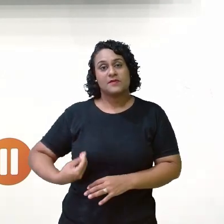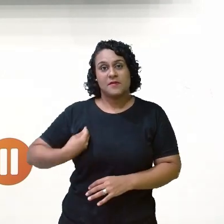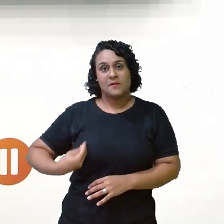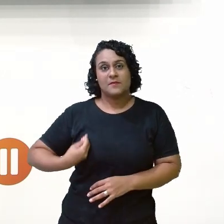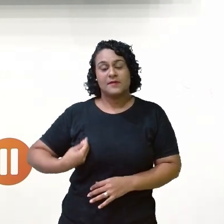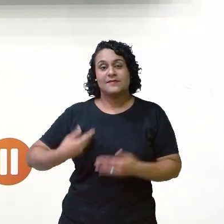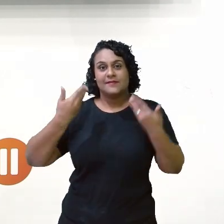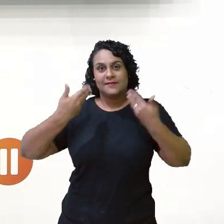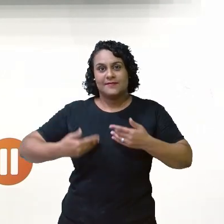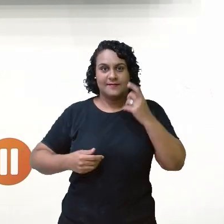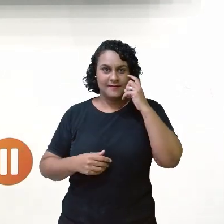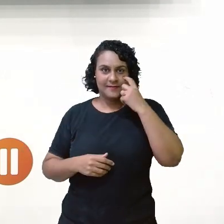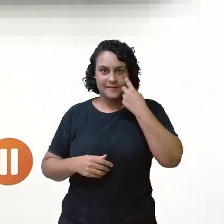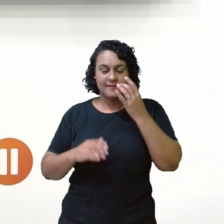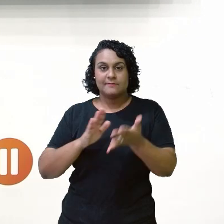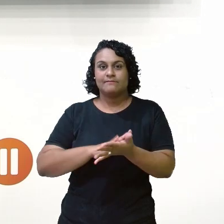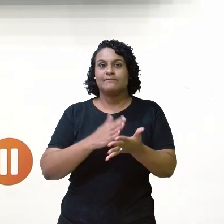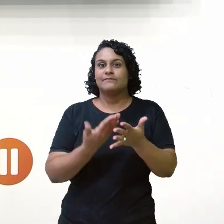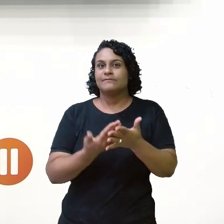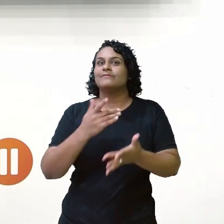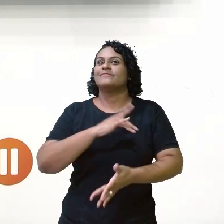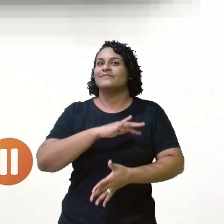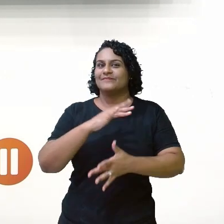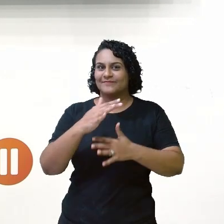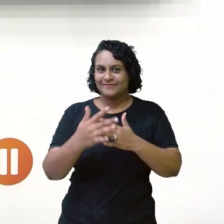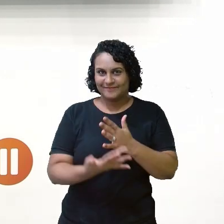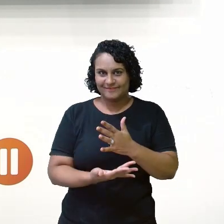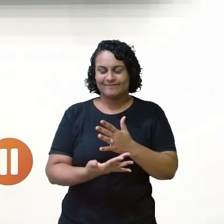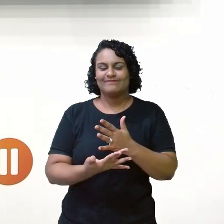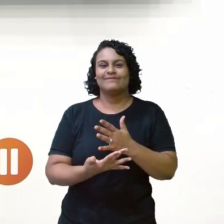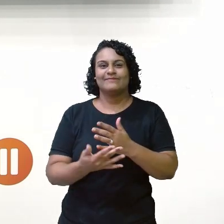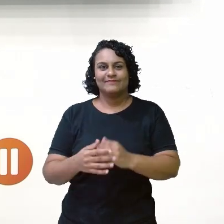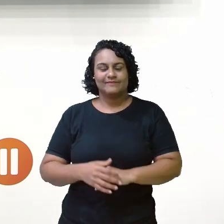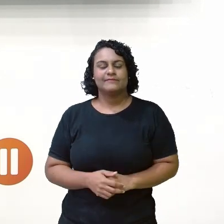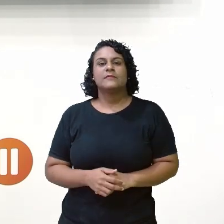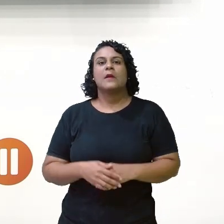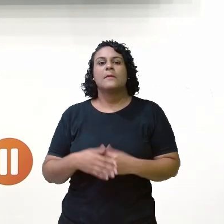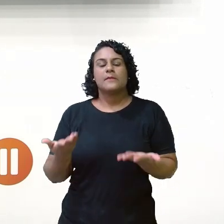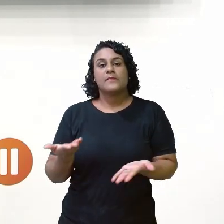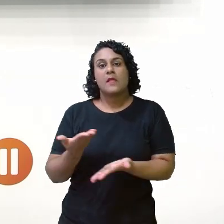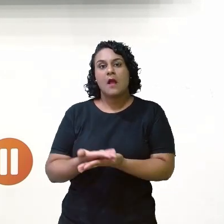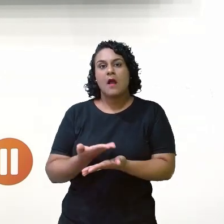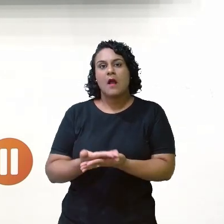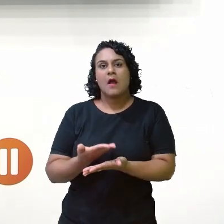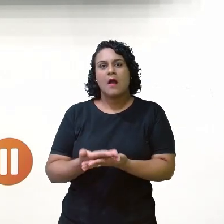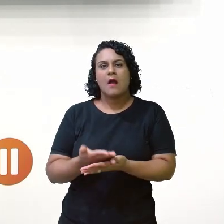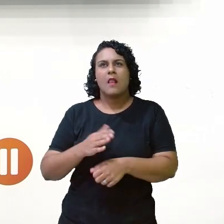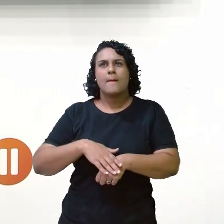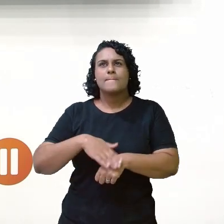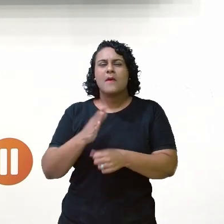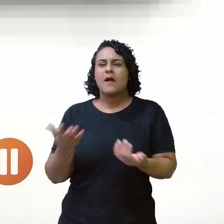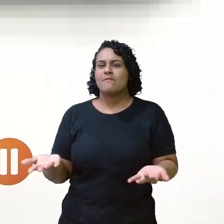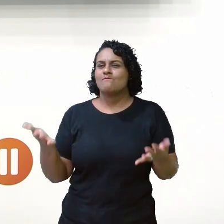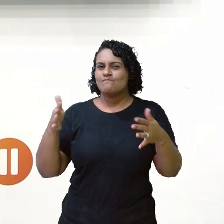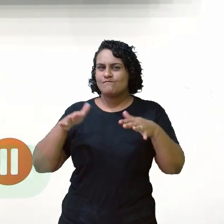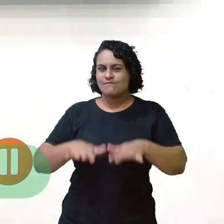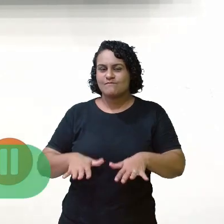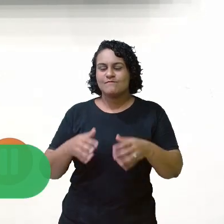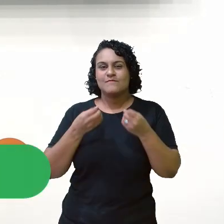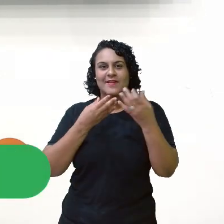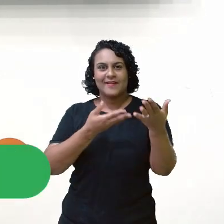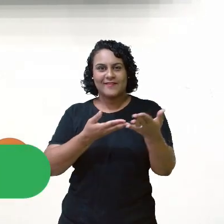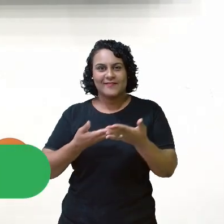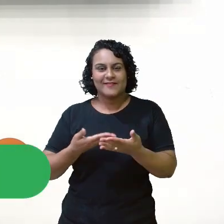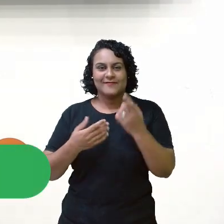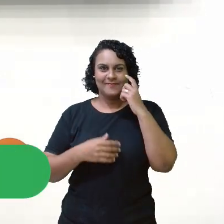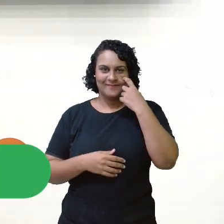de Elaine aqui no cantinho da tela, nossa intérprete de Libras, para tornar nossa aula muito mais inclusiva. Seja muito